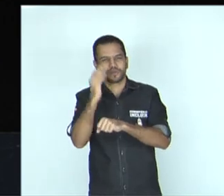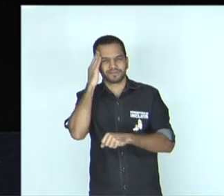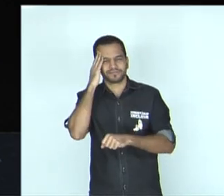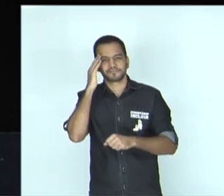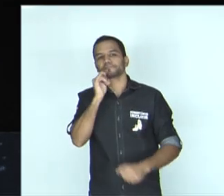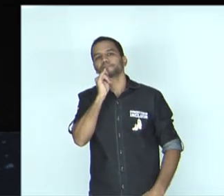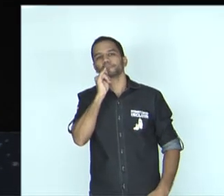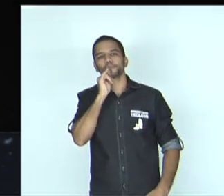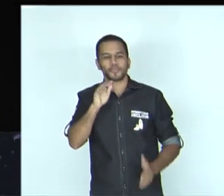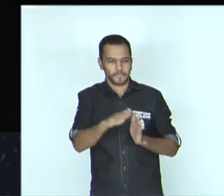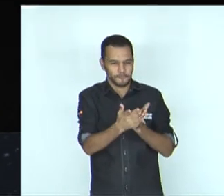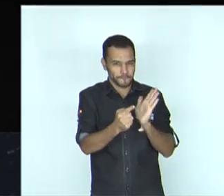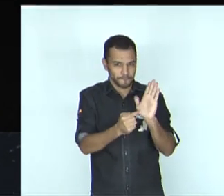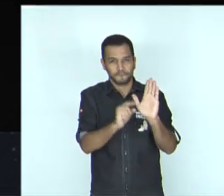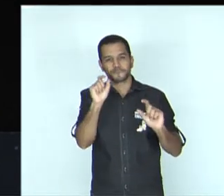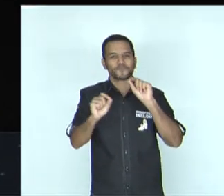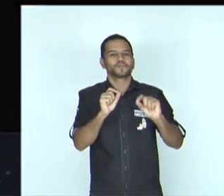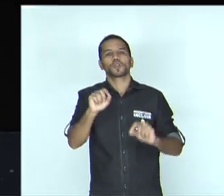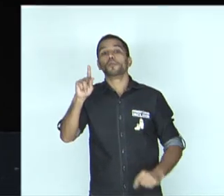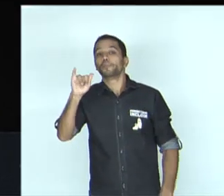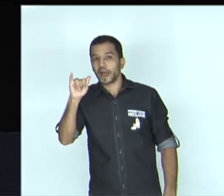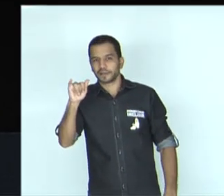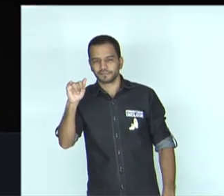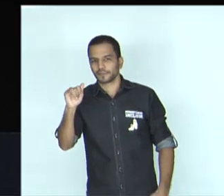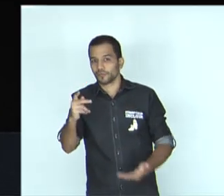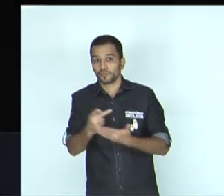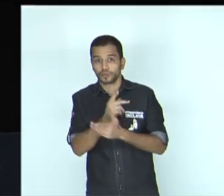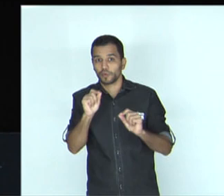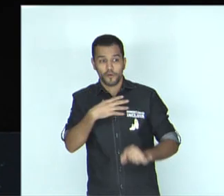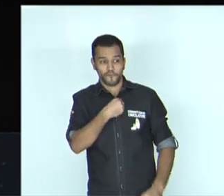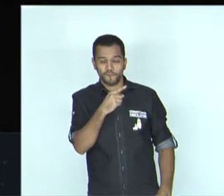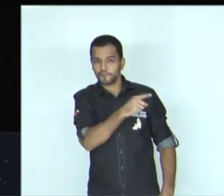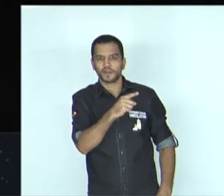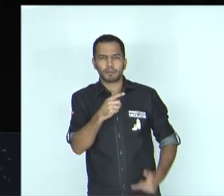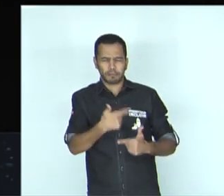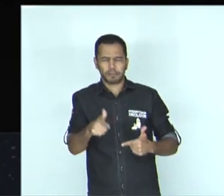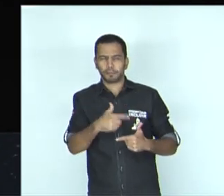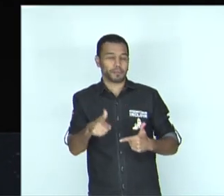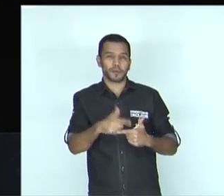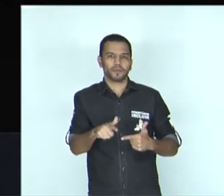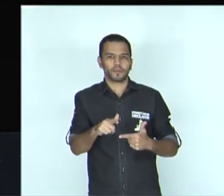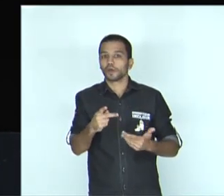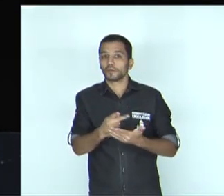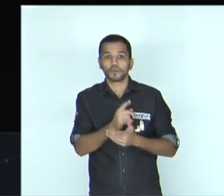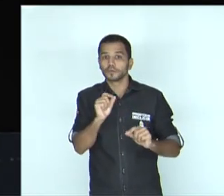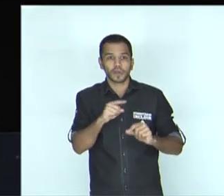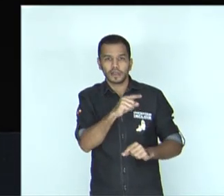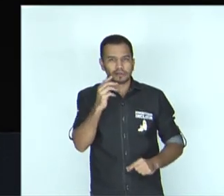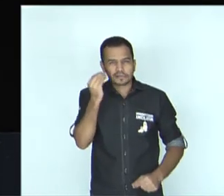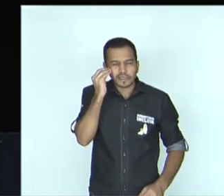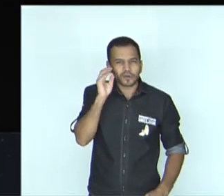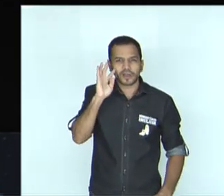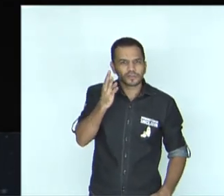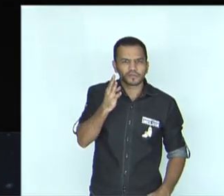problema que outras pessoas criaram. E o filho foi resolver o problema. E sabe o que aconteceu? O filho morreu para